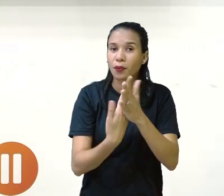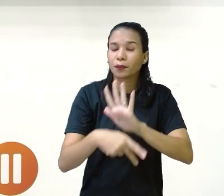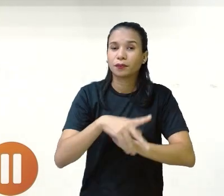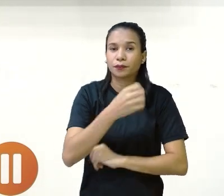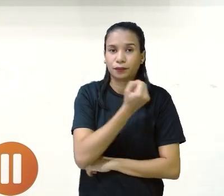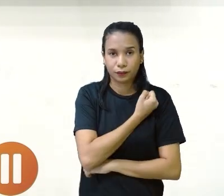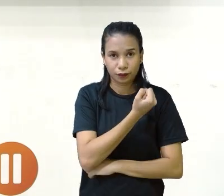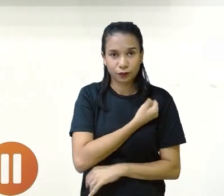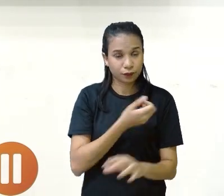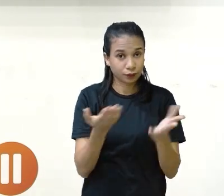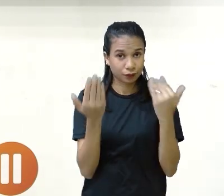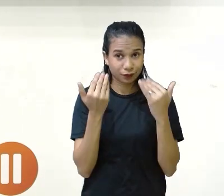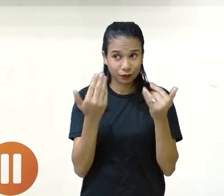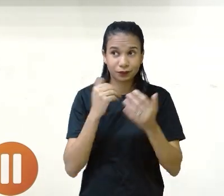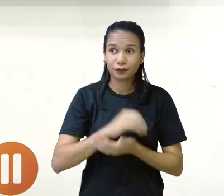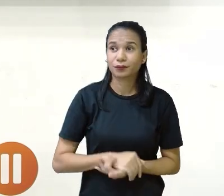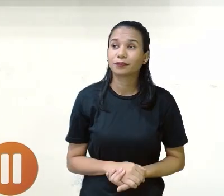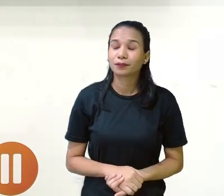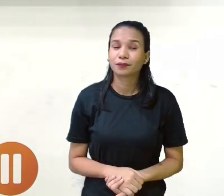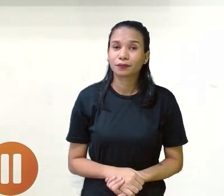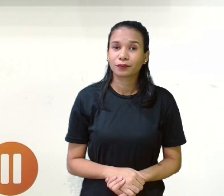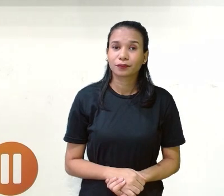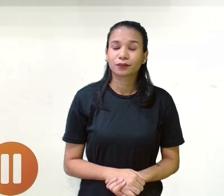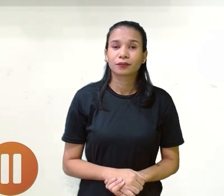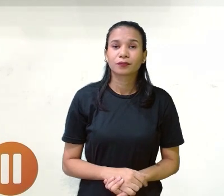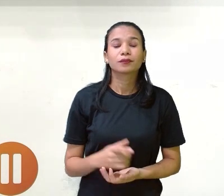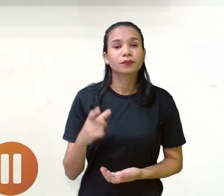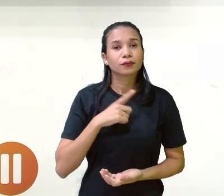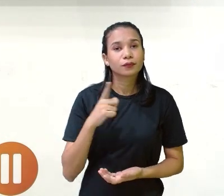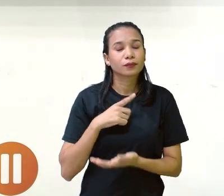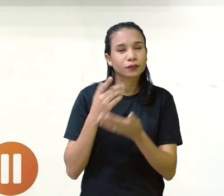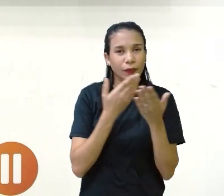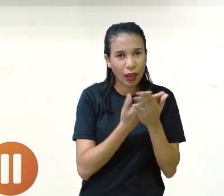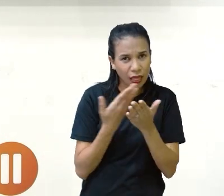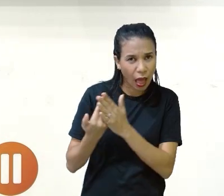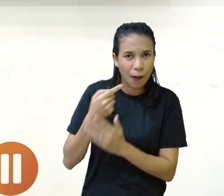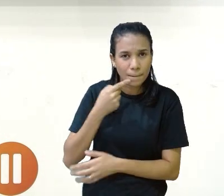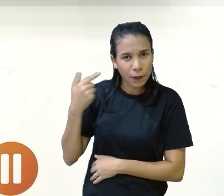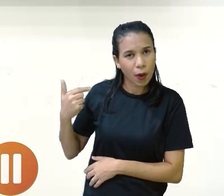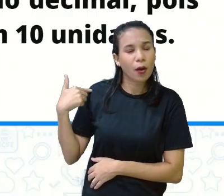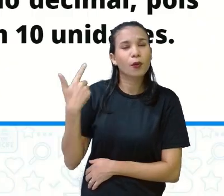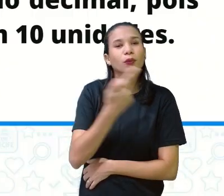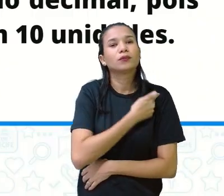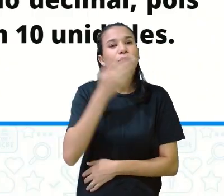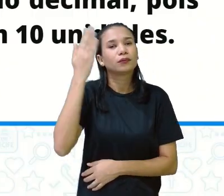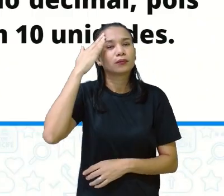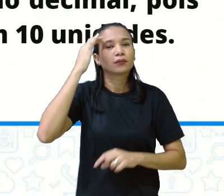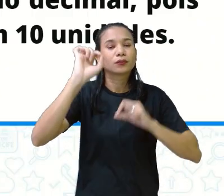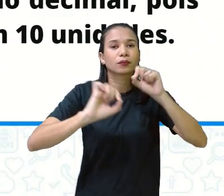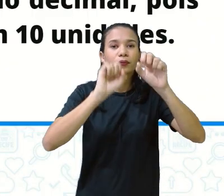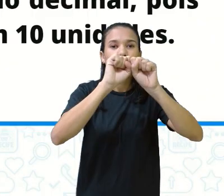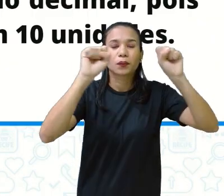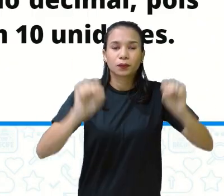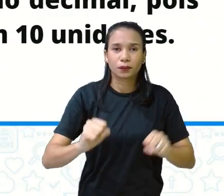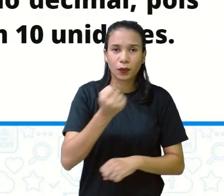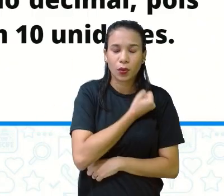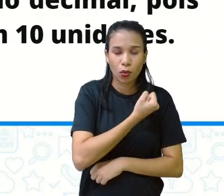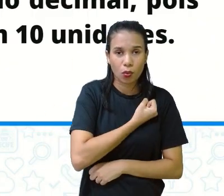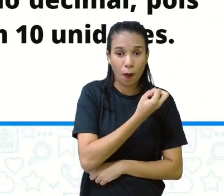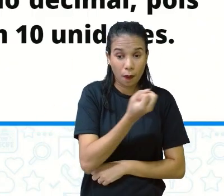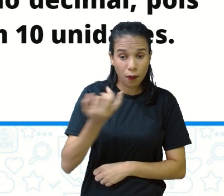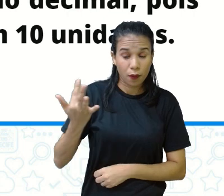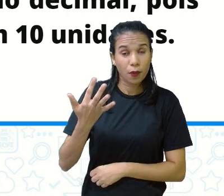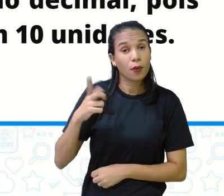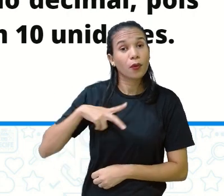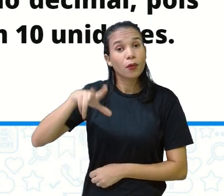os números. Vamos embora! Nas últimas aulas, compreendemos que o sistema de numeração que